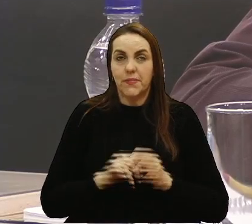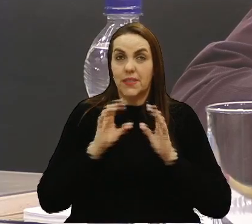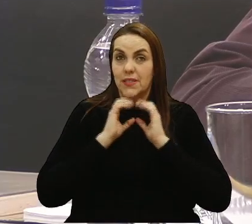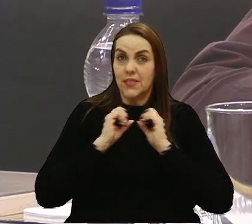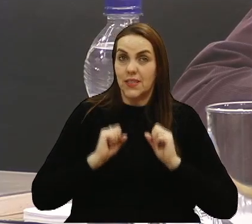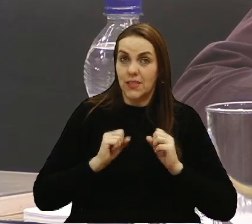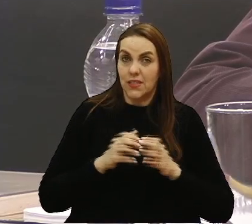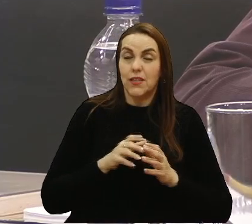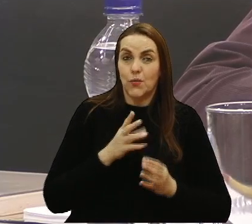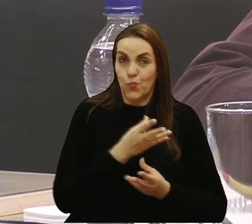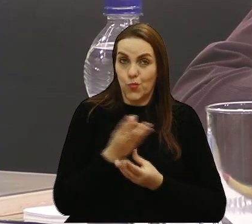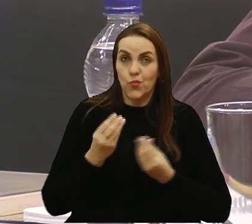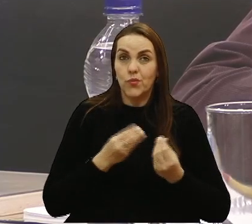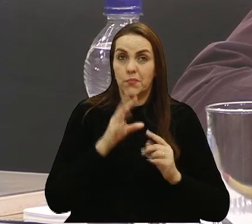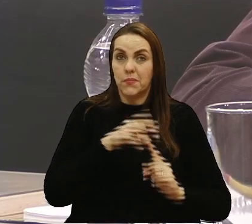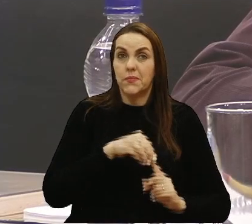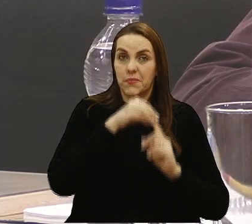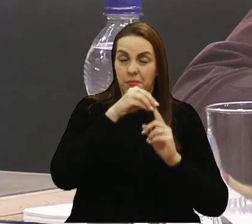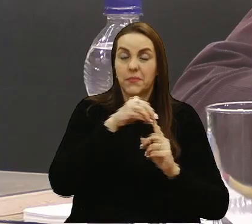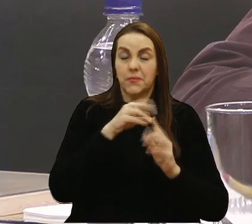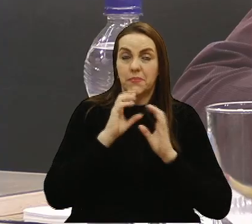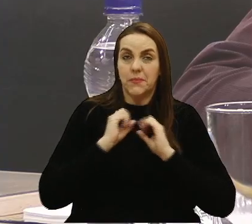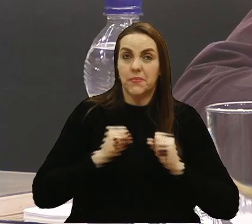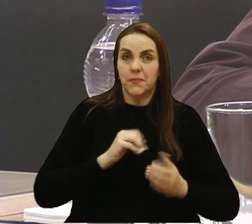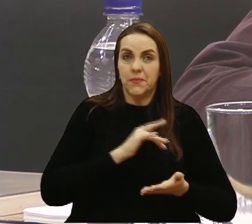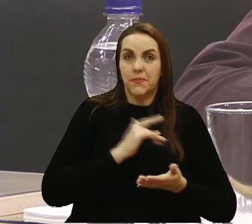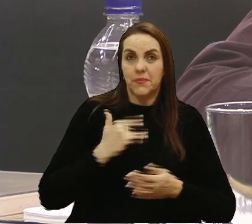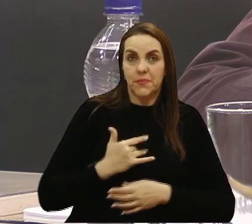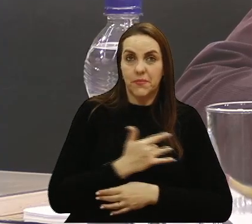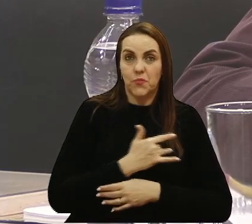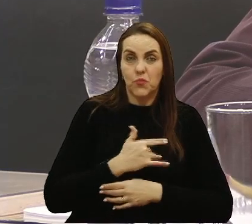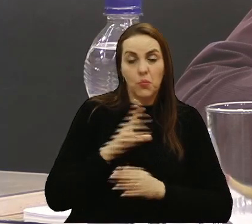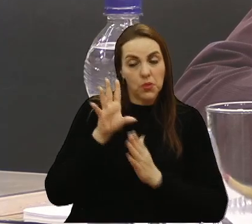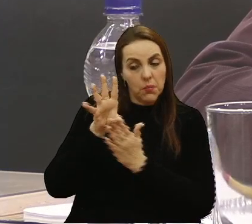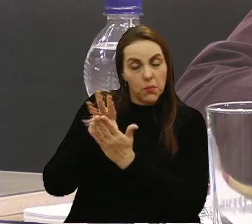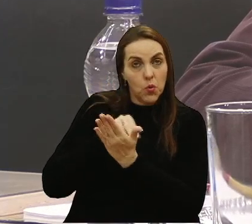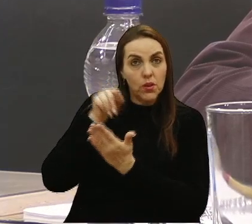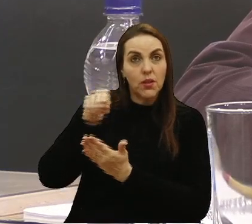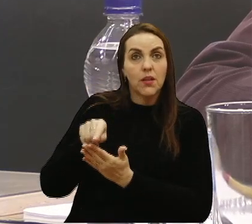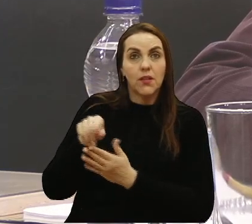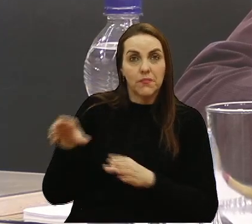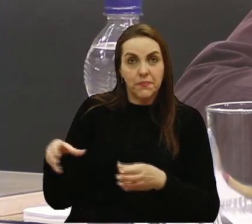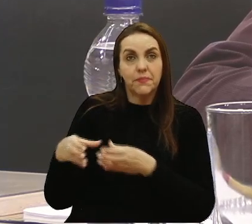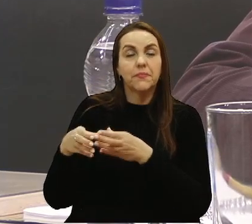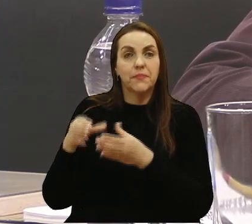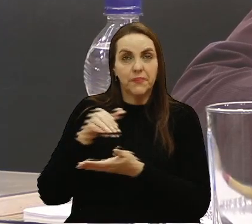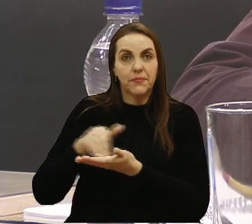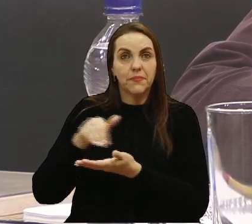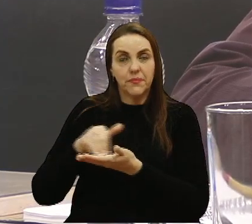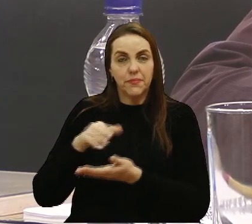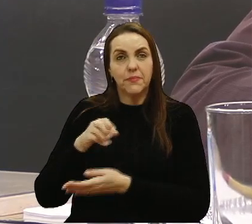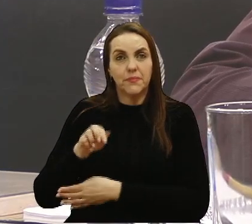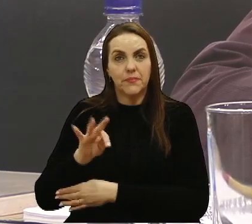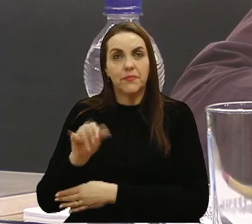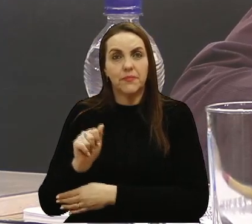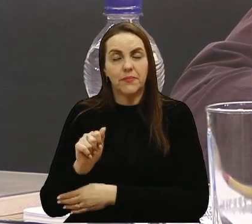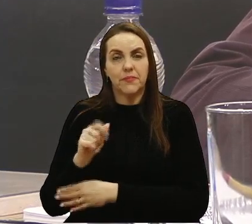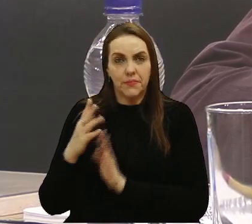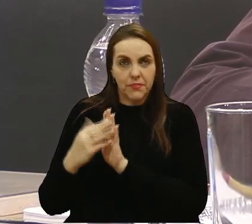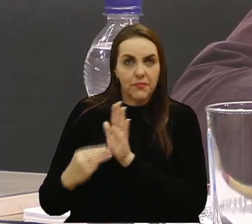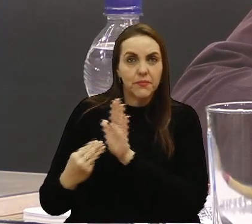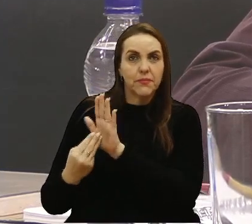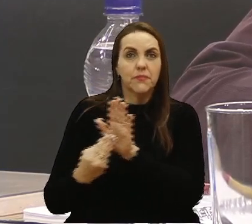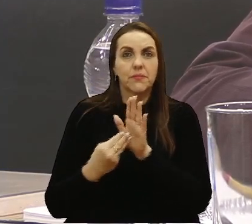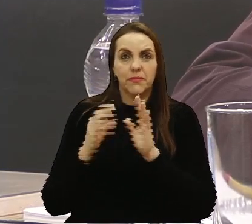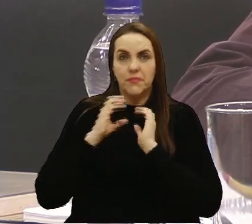secretarias, principalmente a Secretaria da Saúde, possam se espelhar na equipe da secretária Marta Fattori, que é exemplo de secretaria.